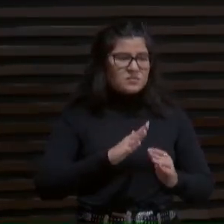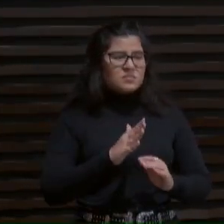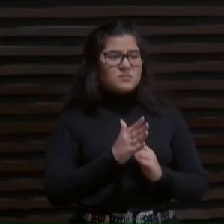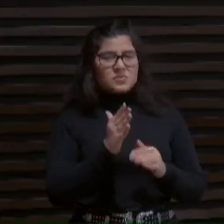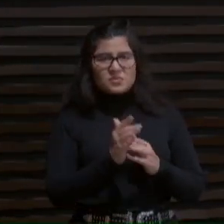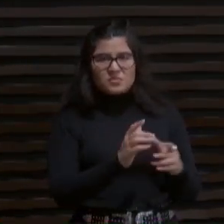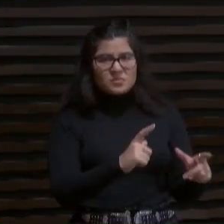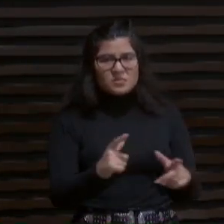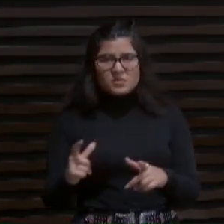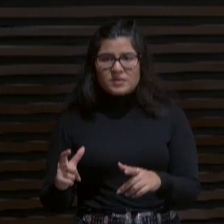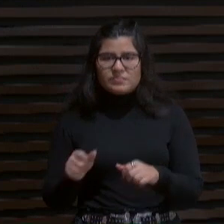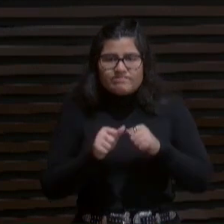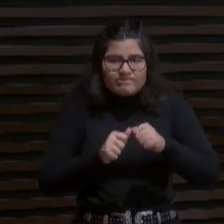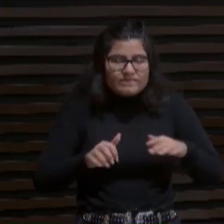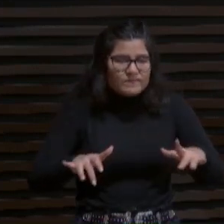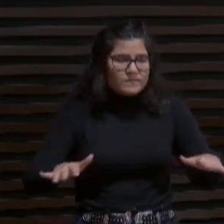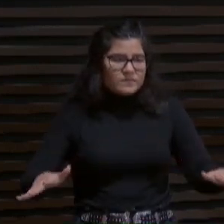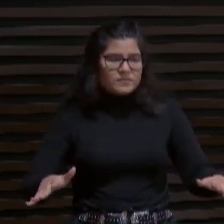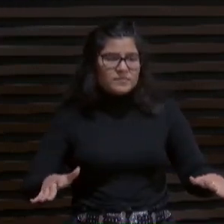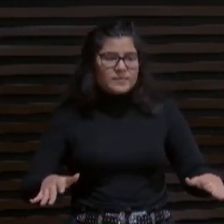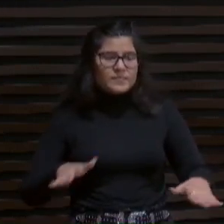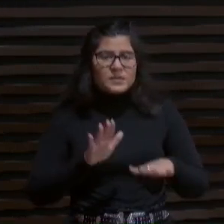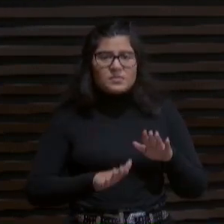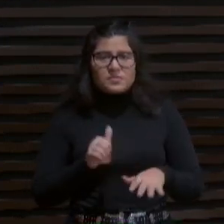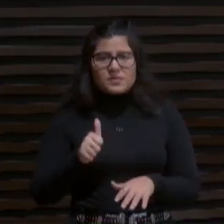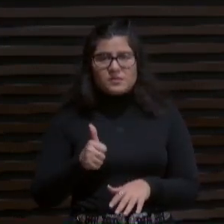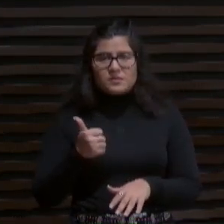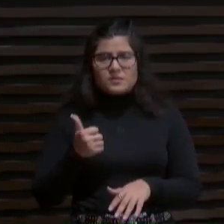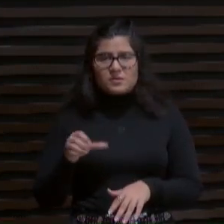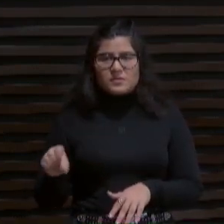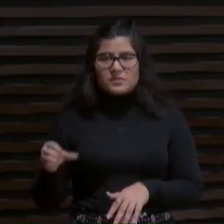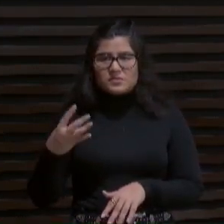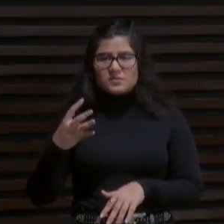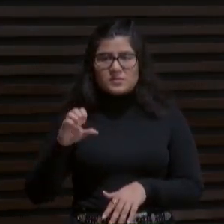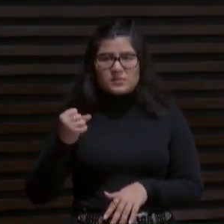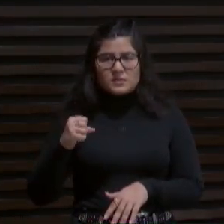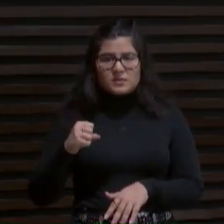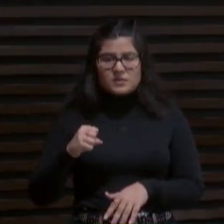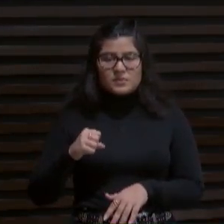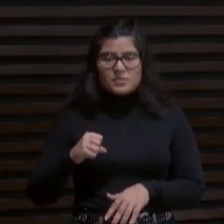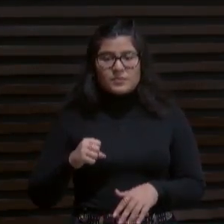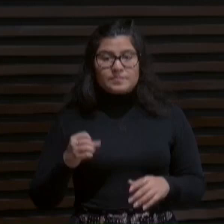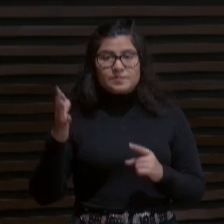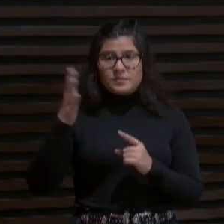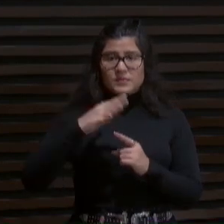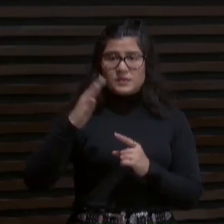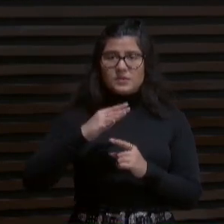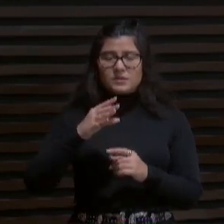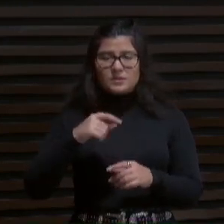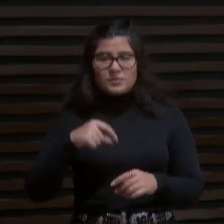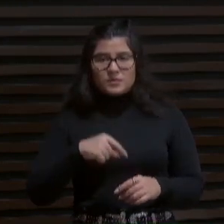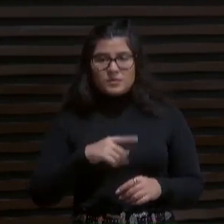eles se foram pelo mundo. E ficaram até 1948, quando, por decisão da ONU, influenciada por um brasileiro, Oswaldo Aranha,